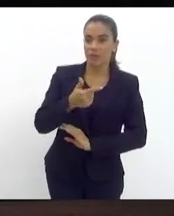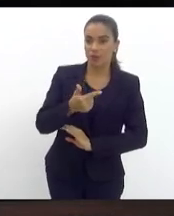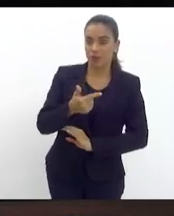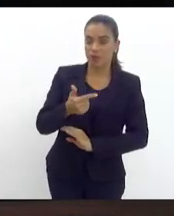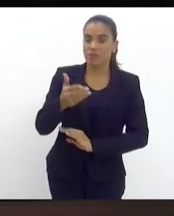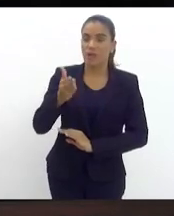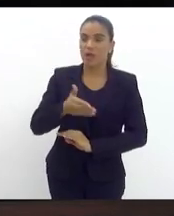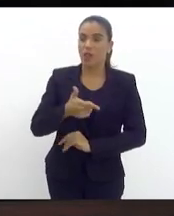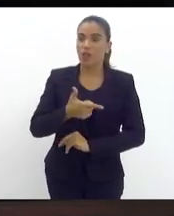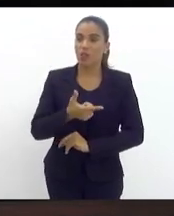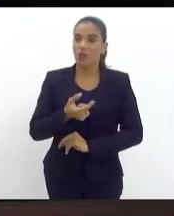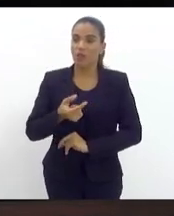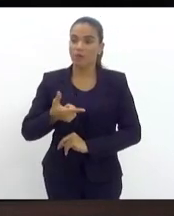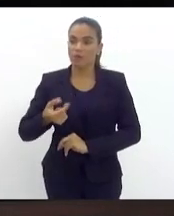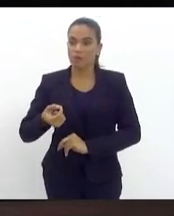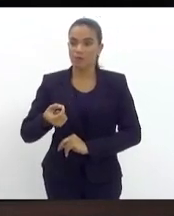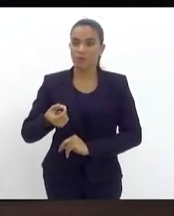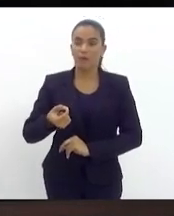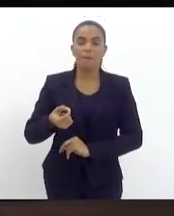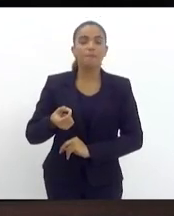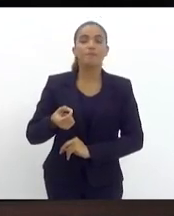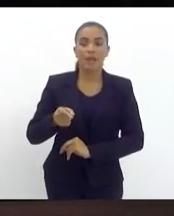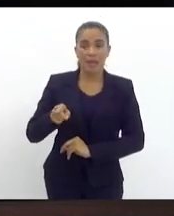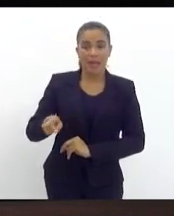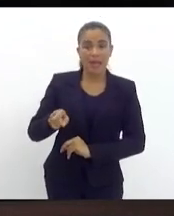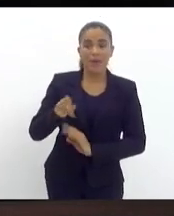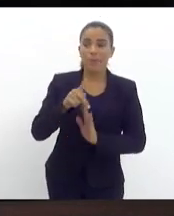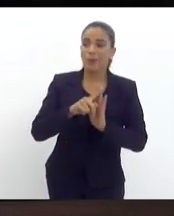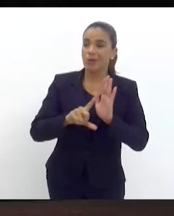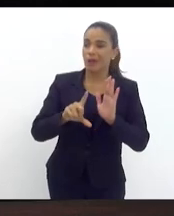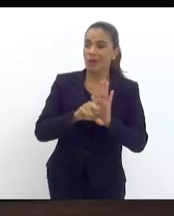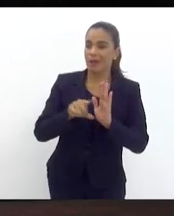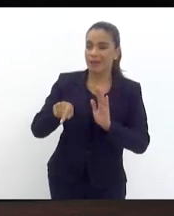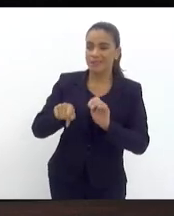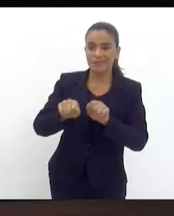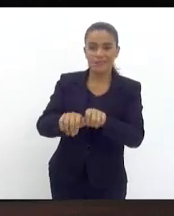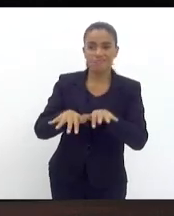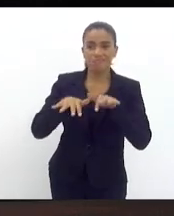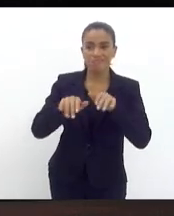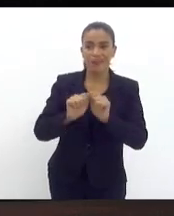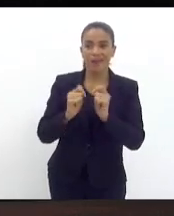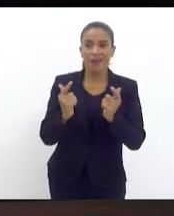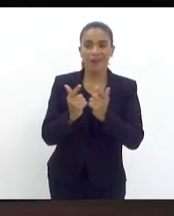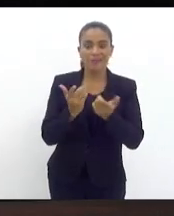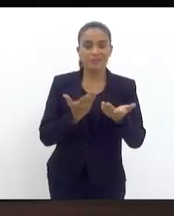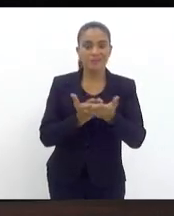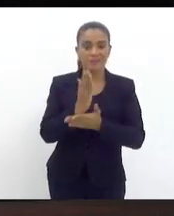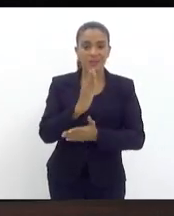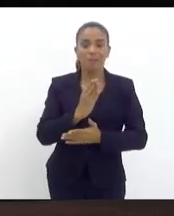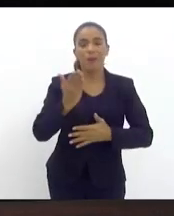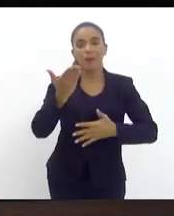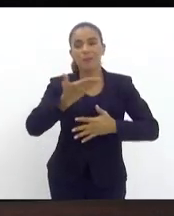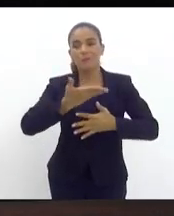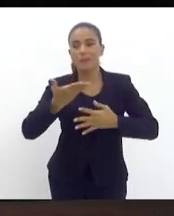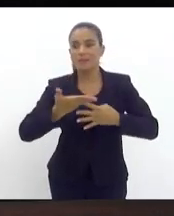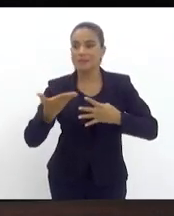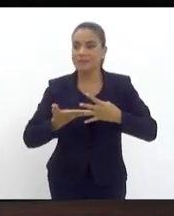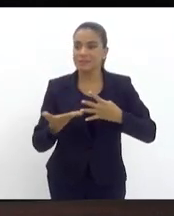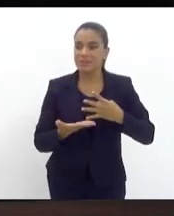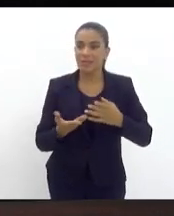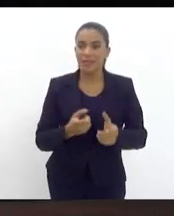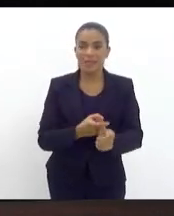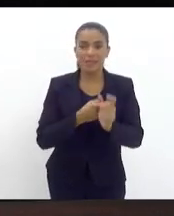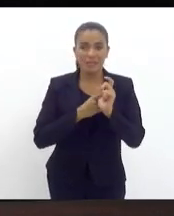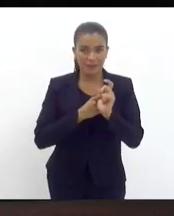assunto que essa casa aprovou o parcelamento de dívidas